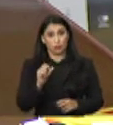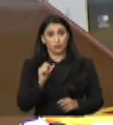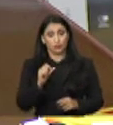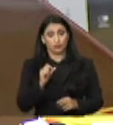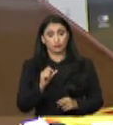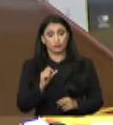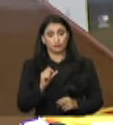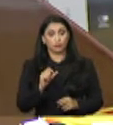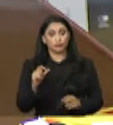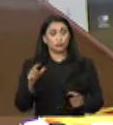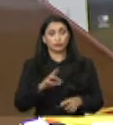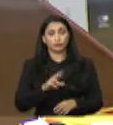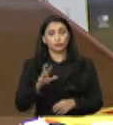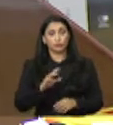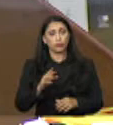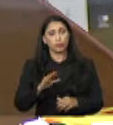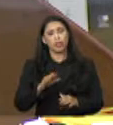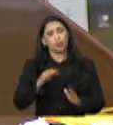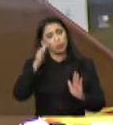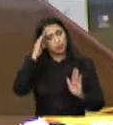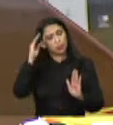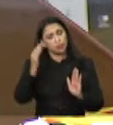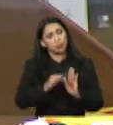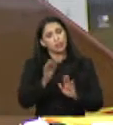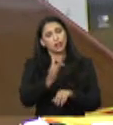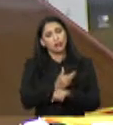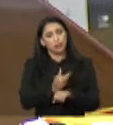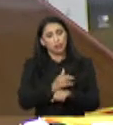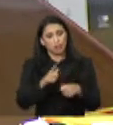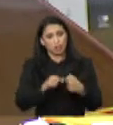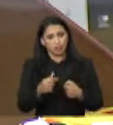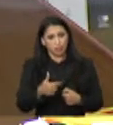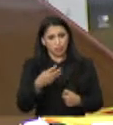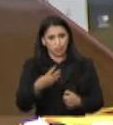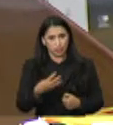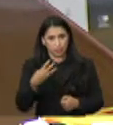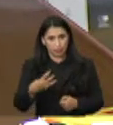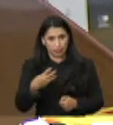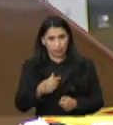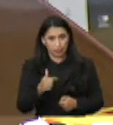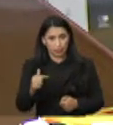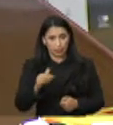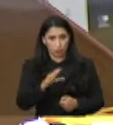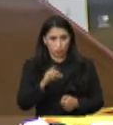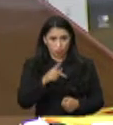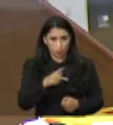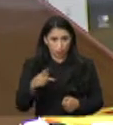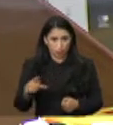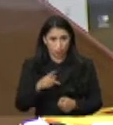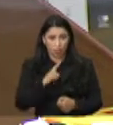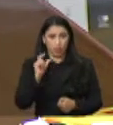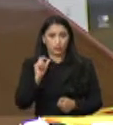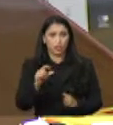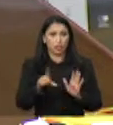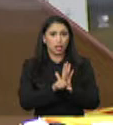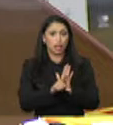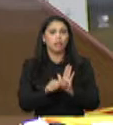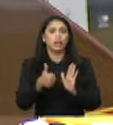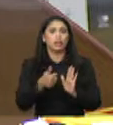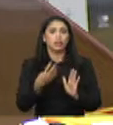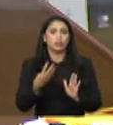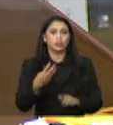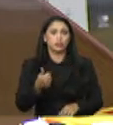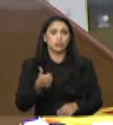administrativa podem ser aplicadas retrô e voltam Ministro Nunes Marques inserido pela lei